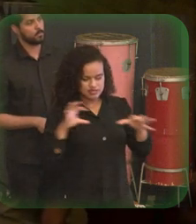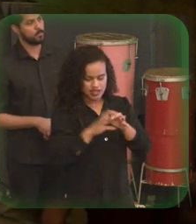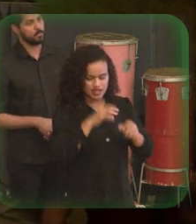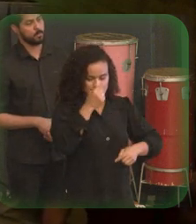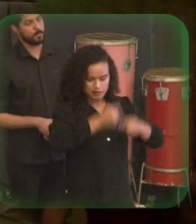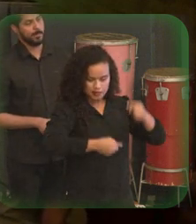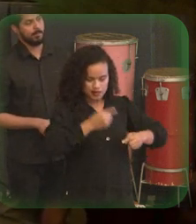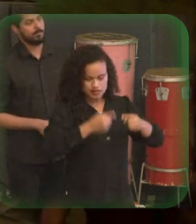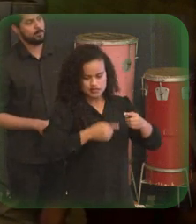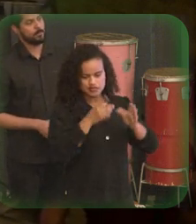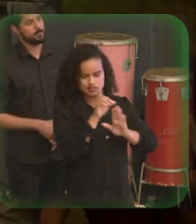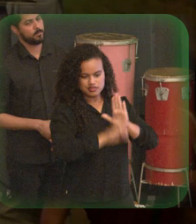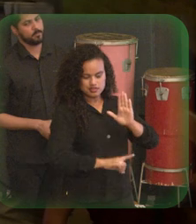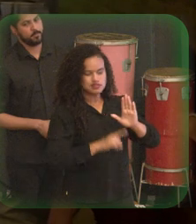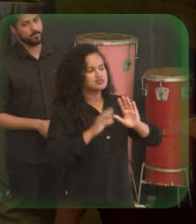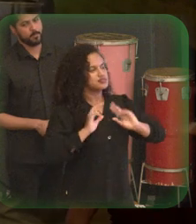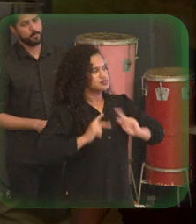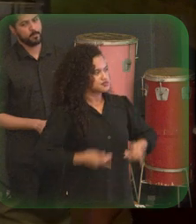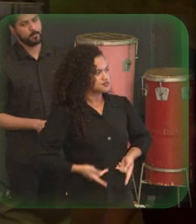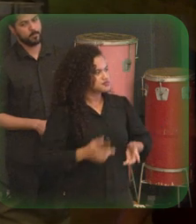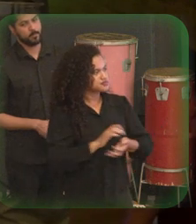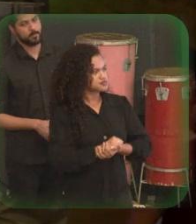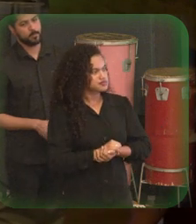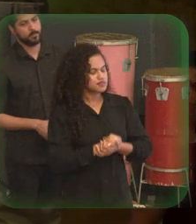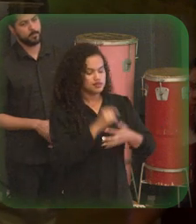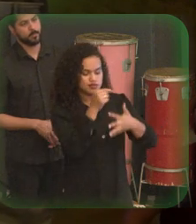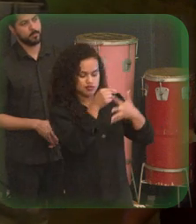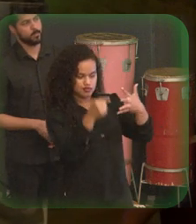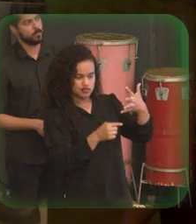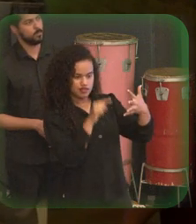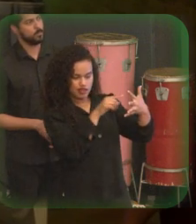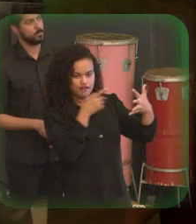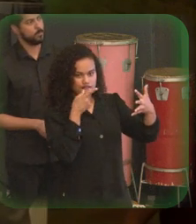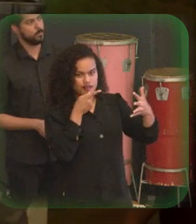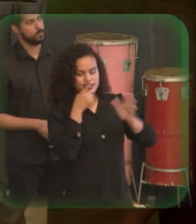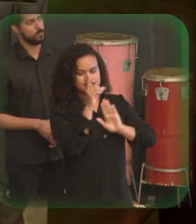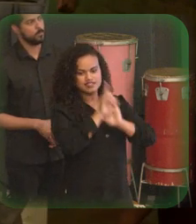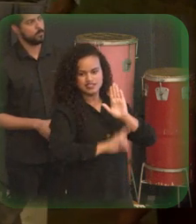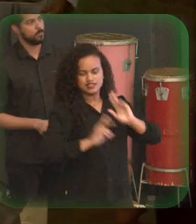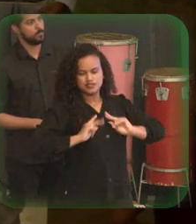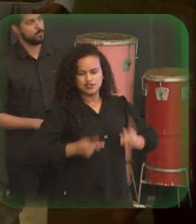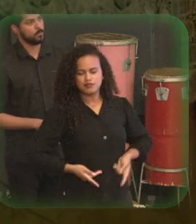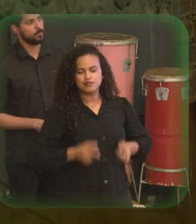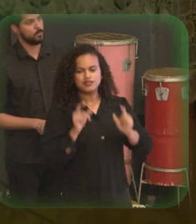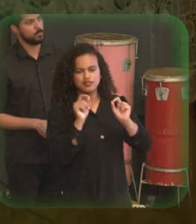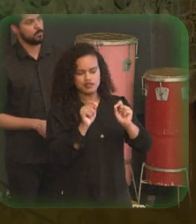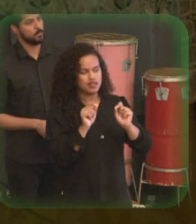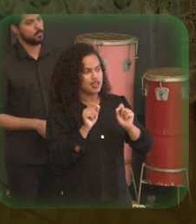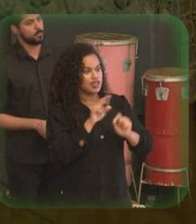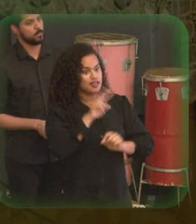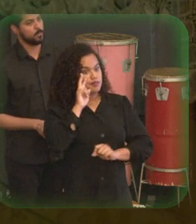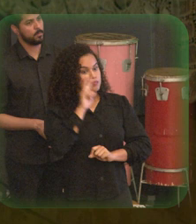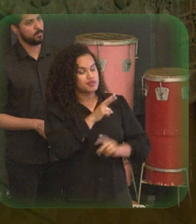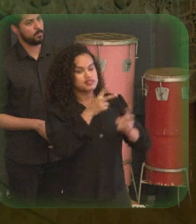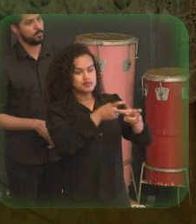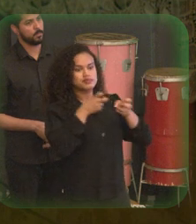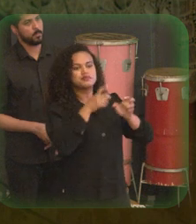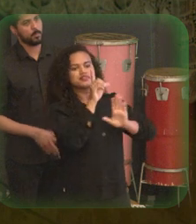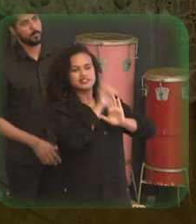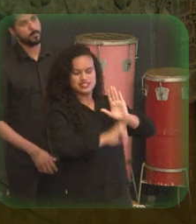Sabe quais são os grandes pontos quando se fala de política de direitos humanos? E veja que nós começamos a falar de direitos humanos, de uma política universal de direitos